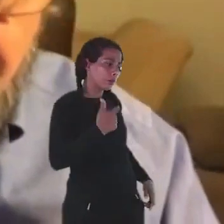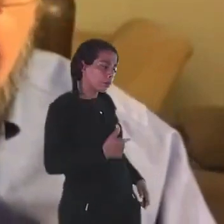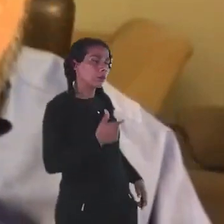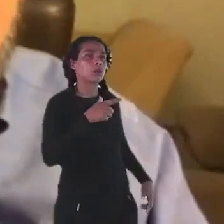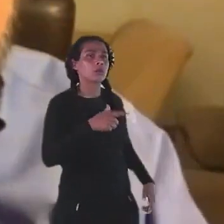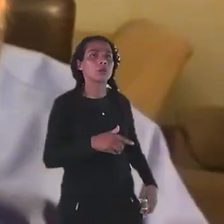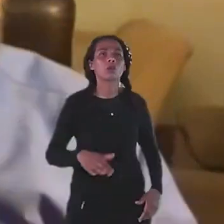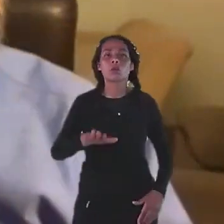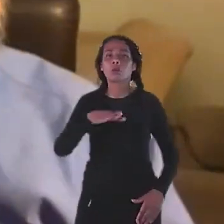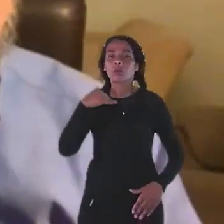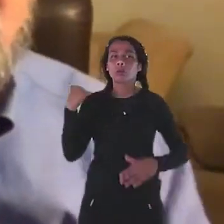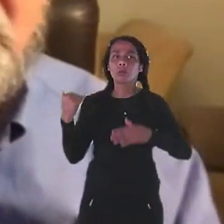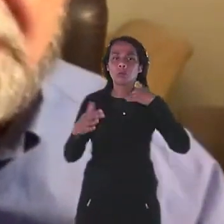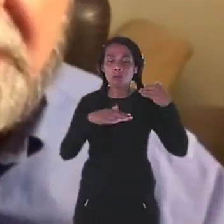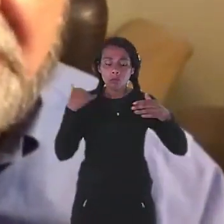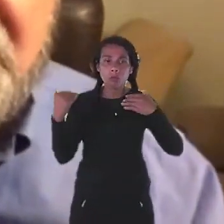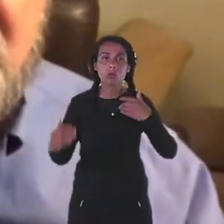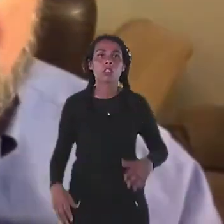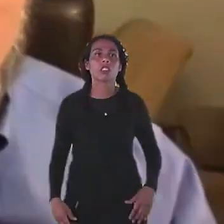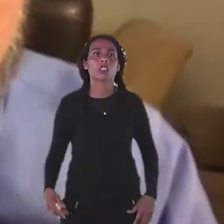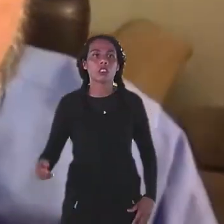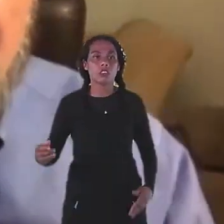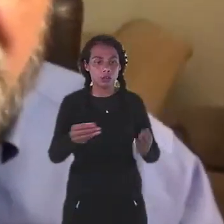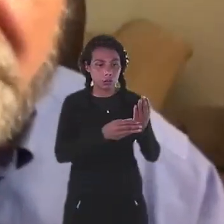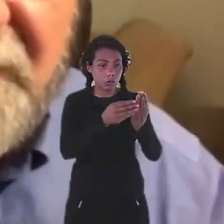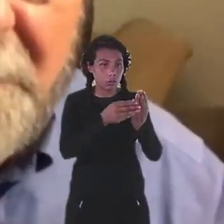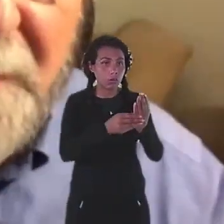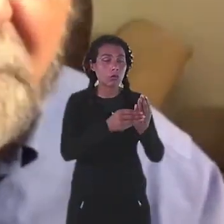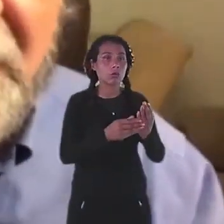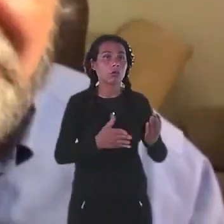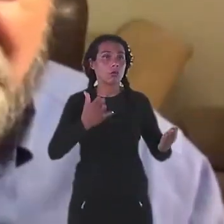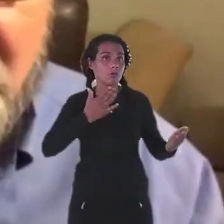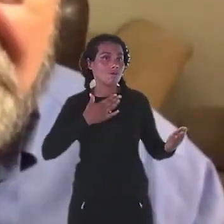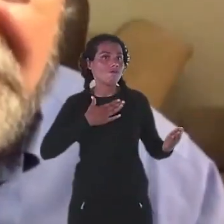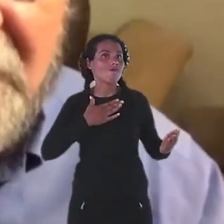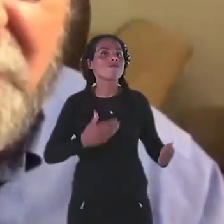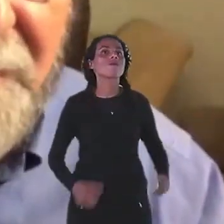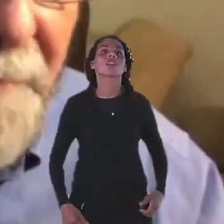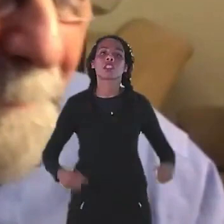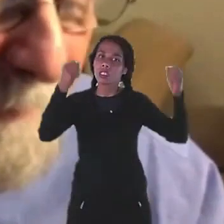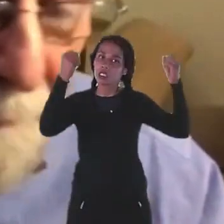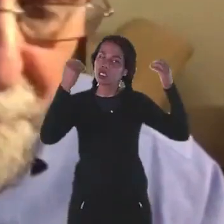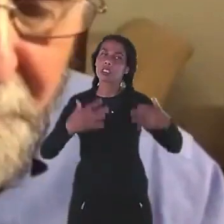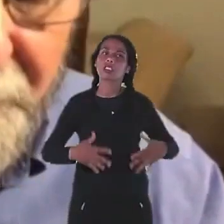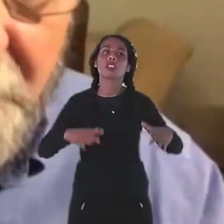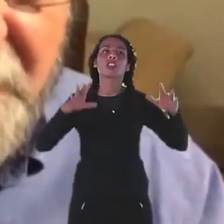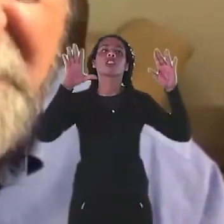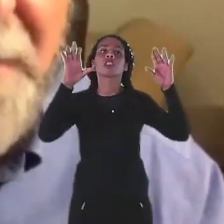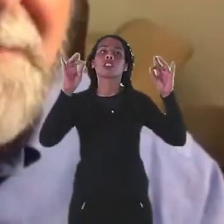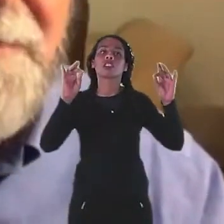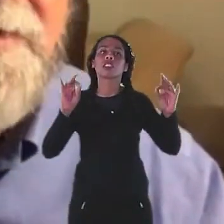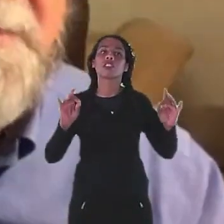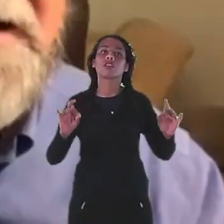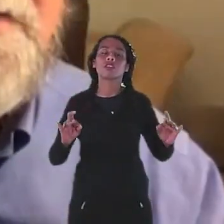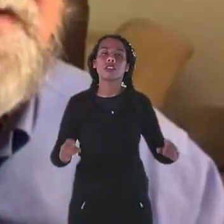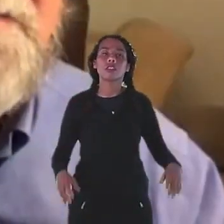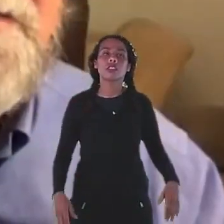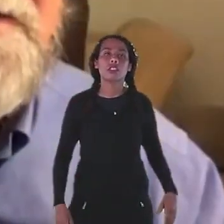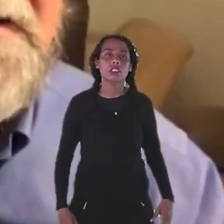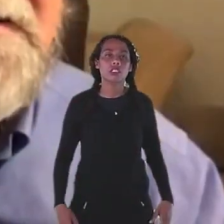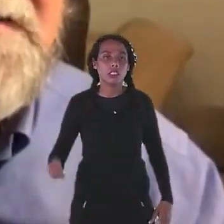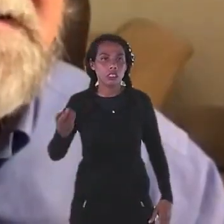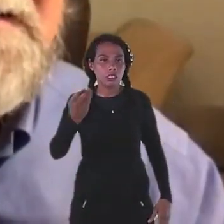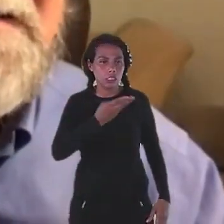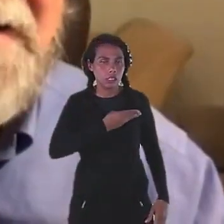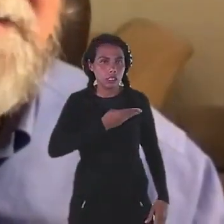introduzo nisso, né, o relato de como pessoas que participavam, né, inclusive amigos meus que participavam do Médicos